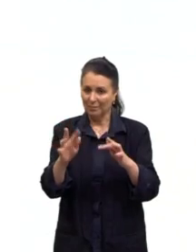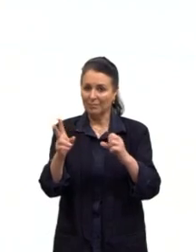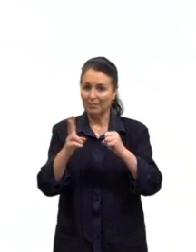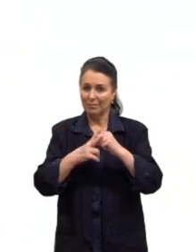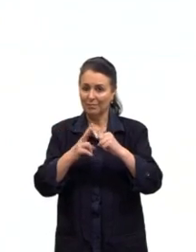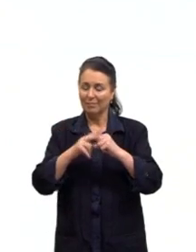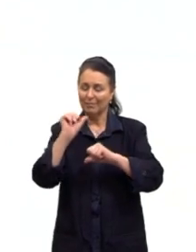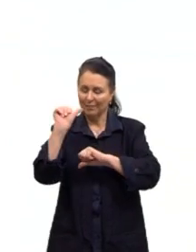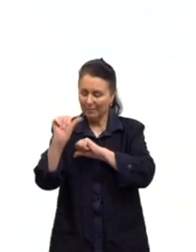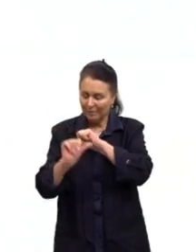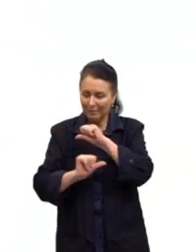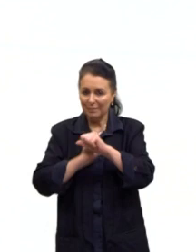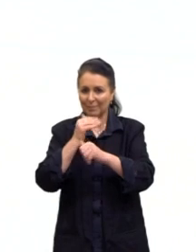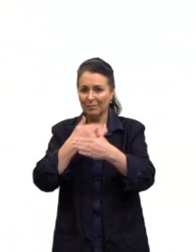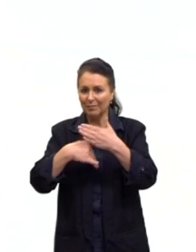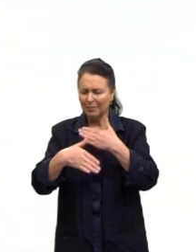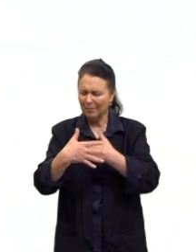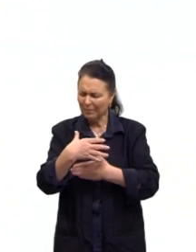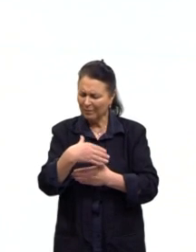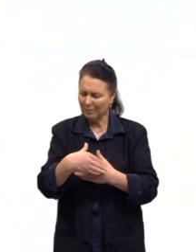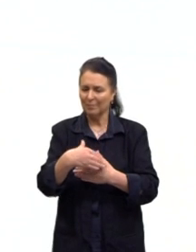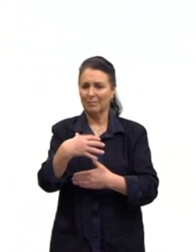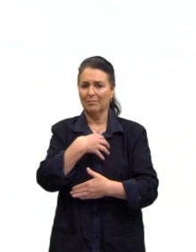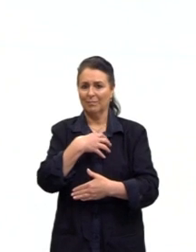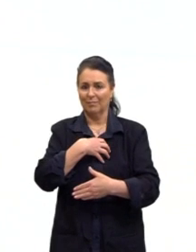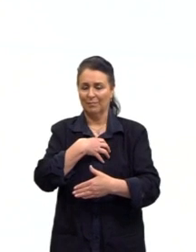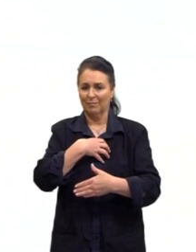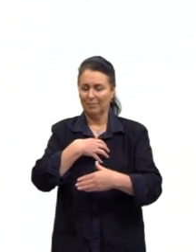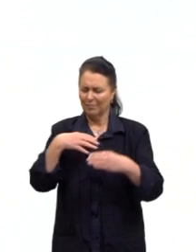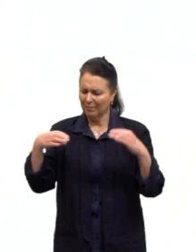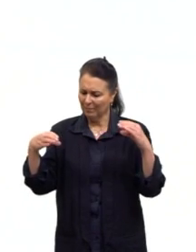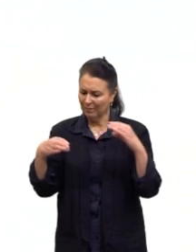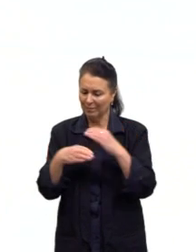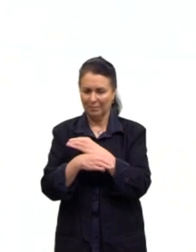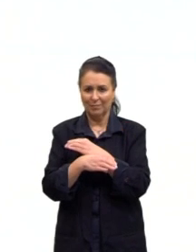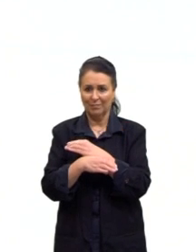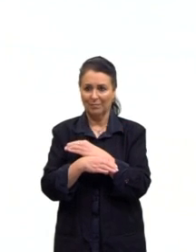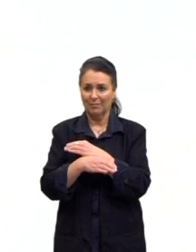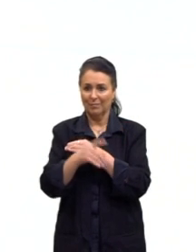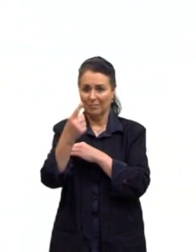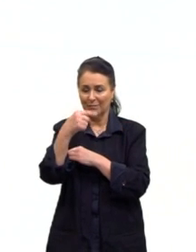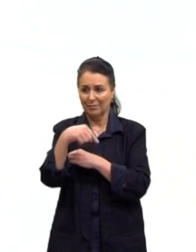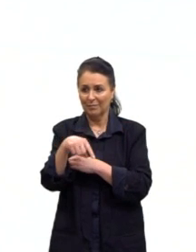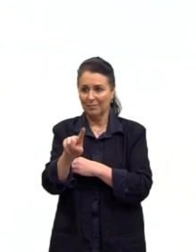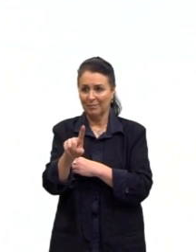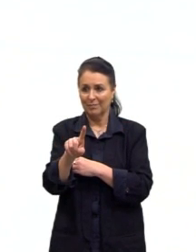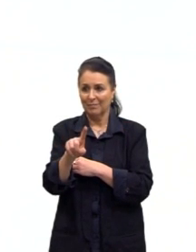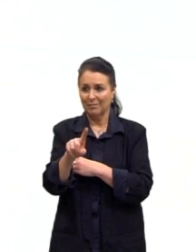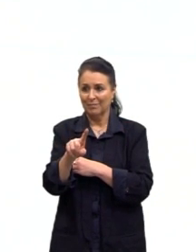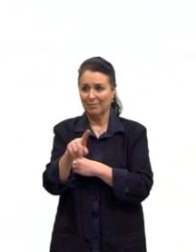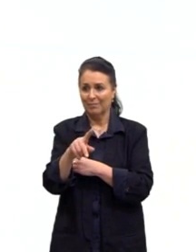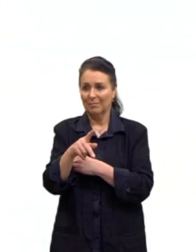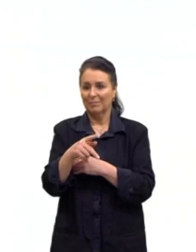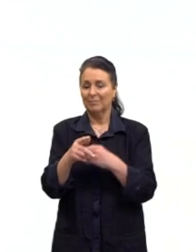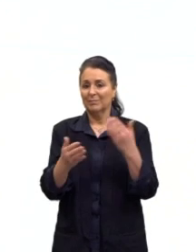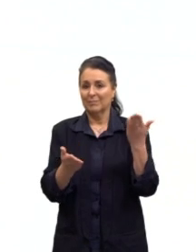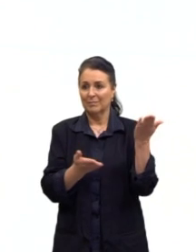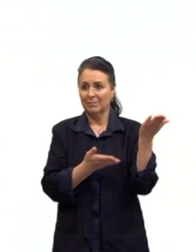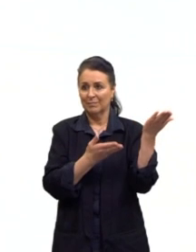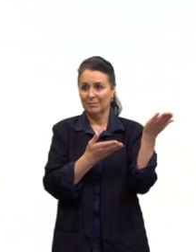Muda todo o meu sentido completamente Olha o outro aqui ó Play não